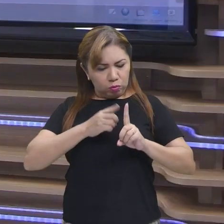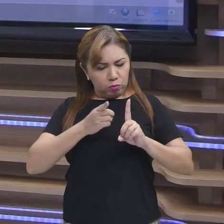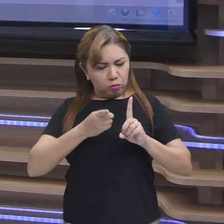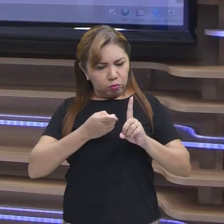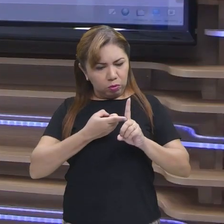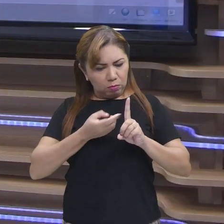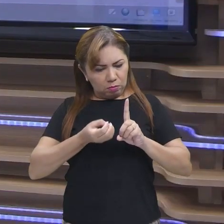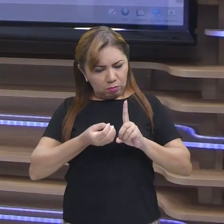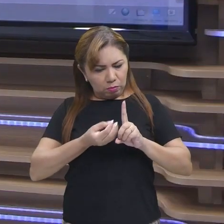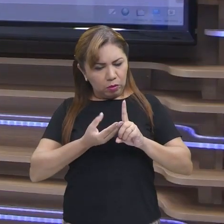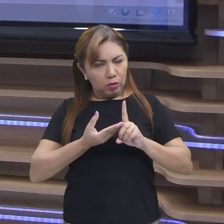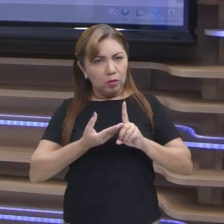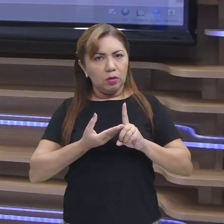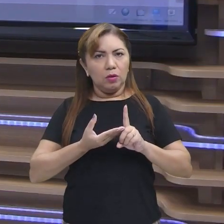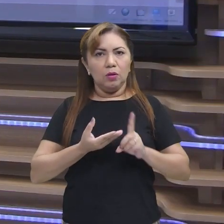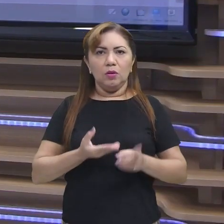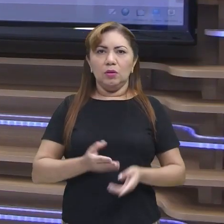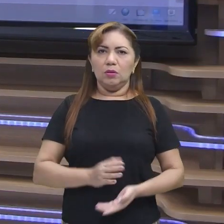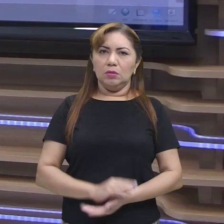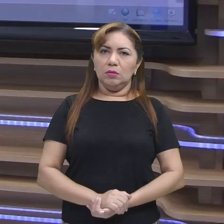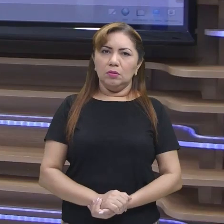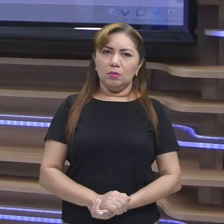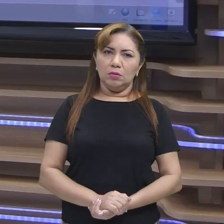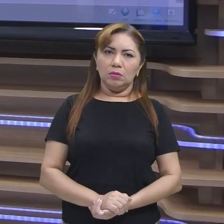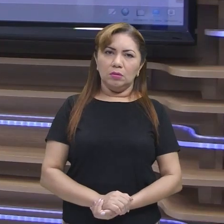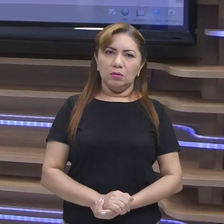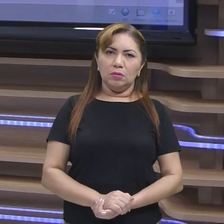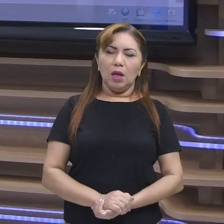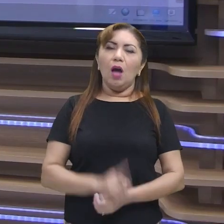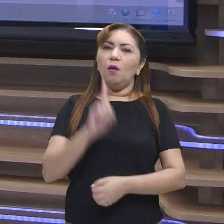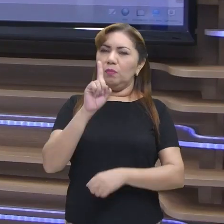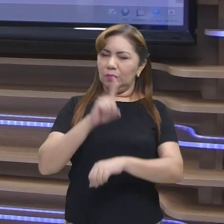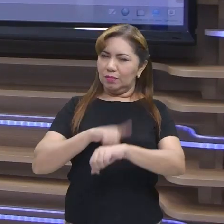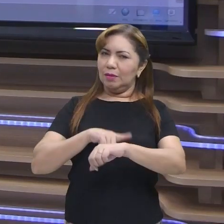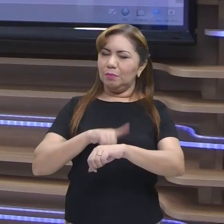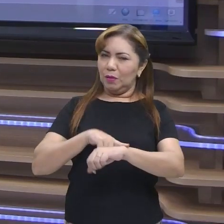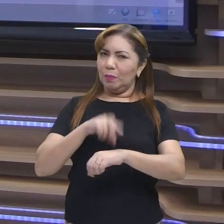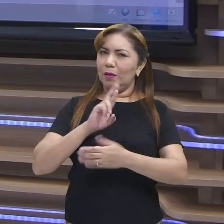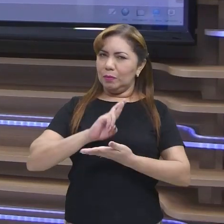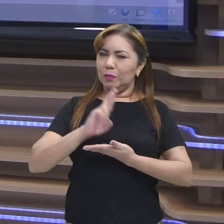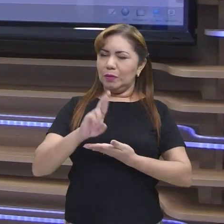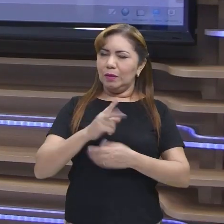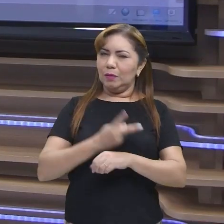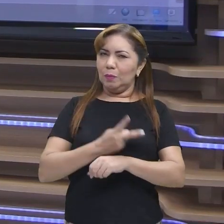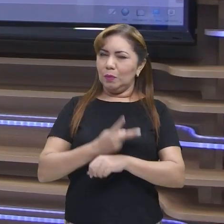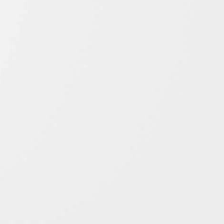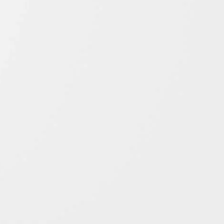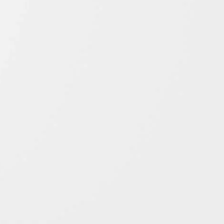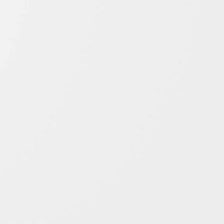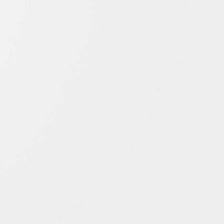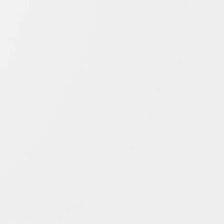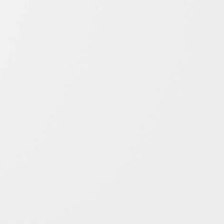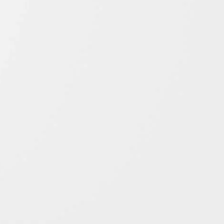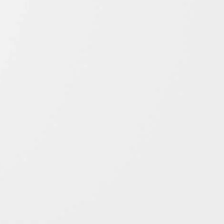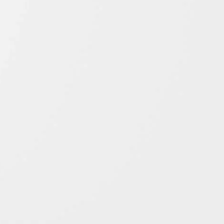fecundação? Muito bem, agora você terá um tempinho aí para resolver e nós voltamos daqui a pouco.